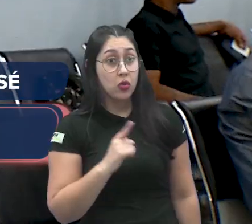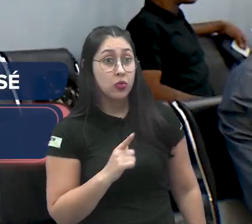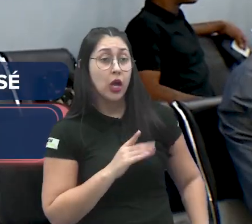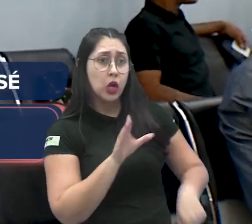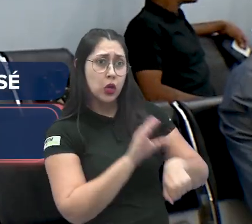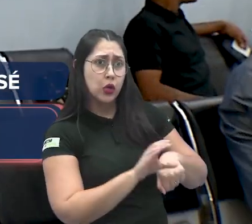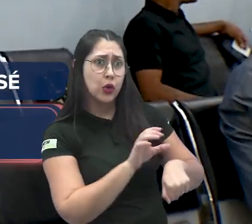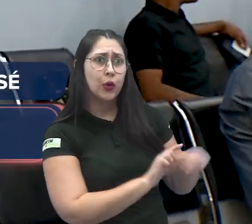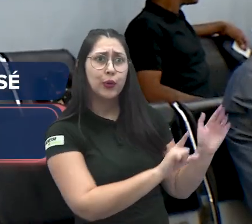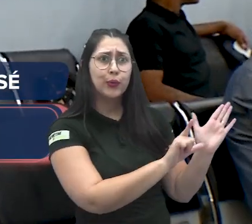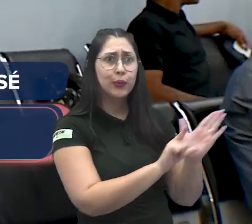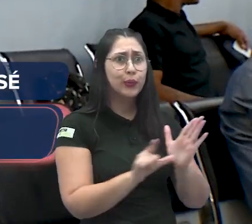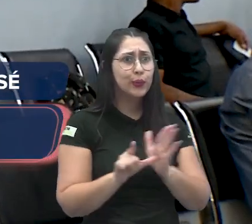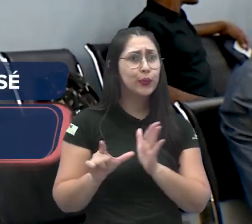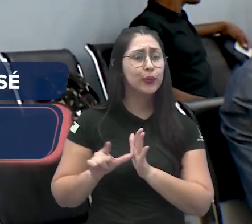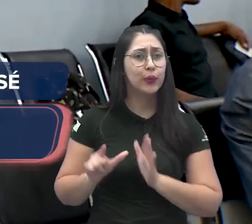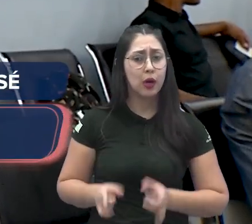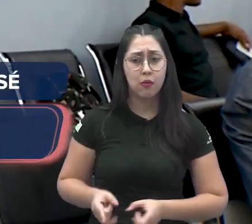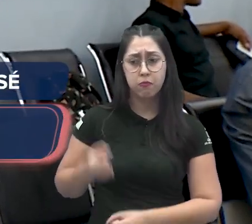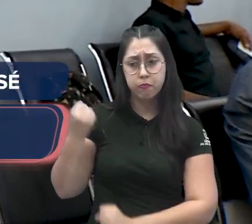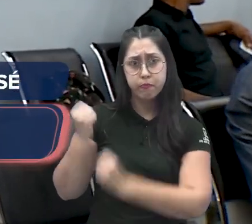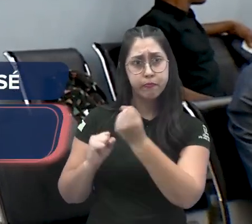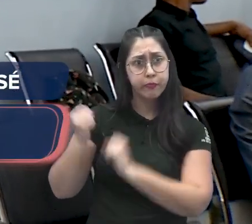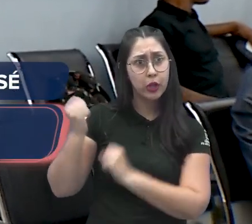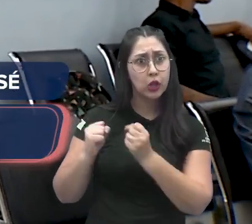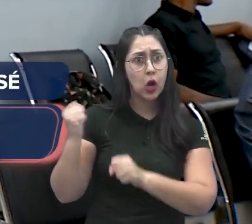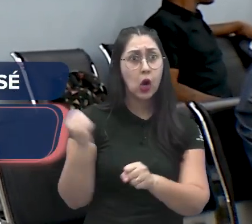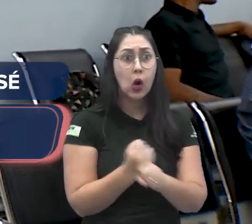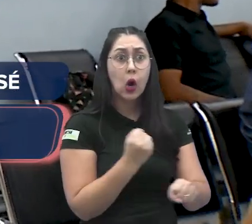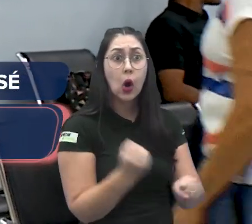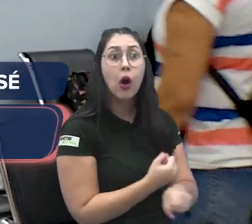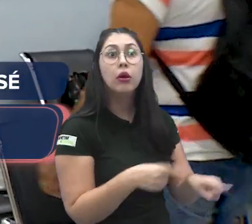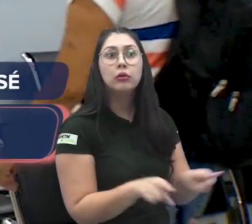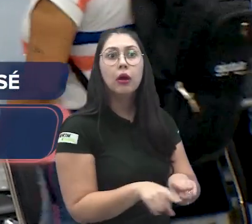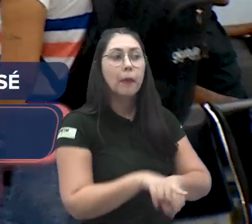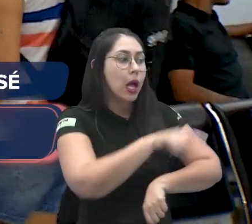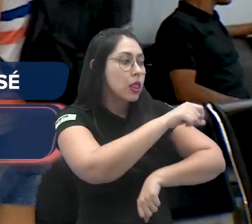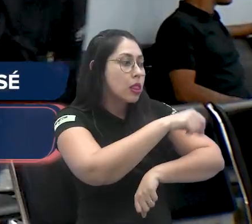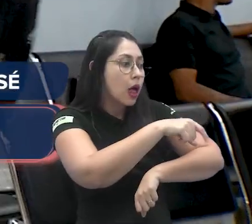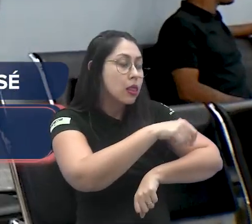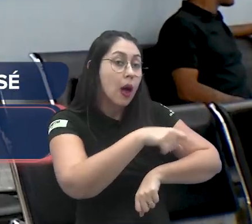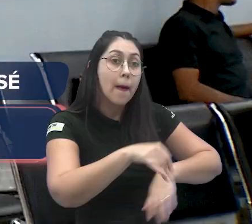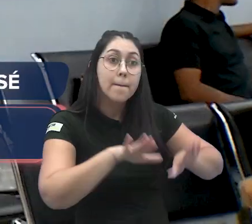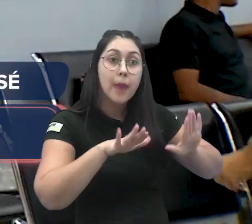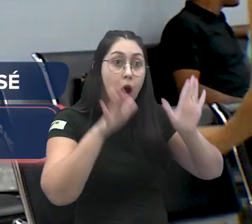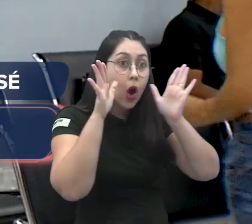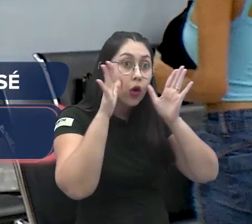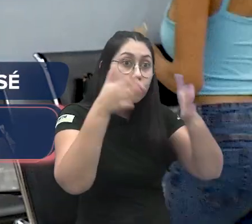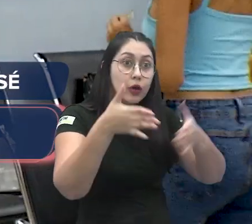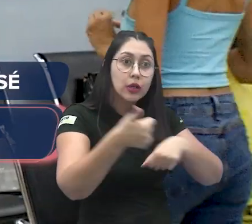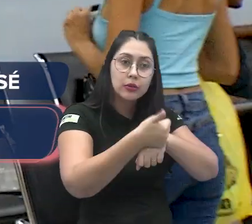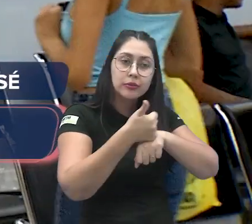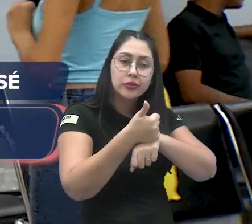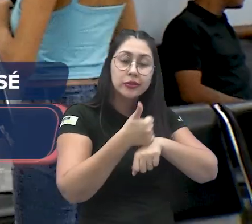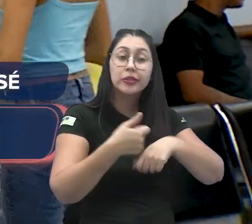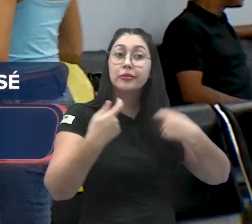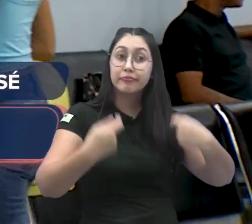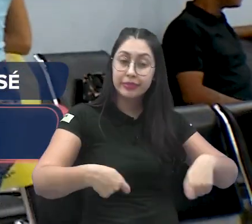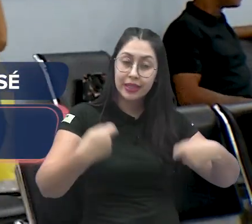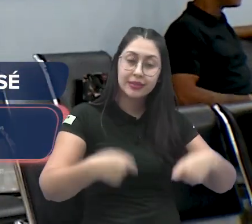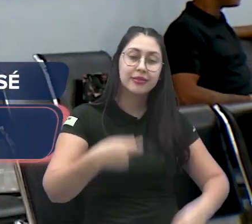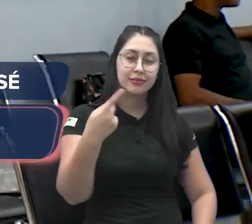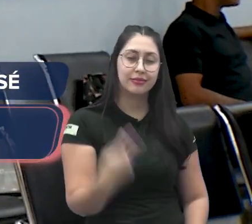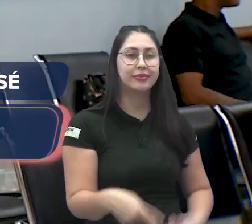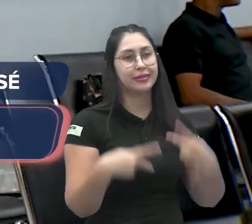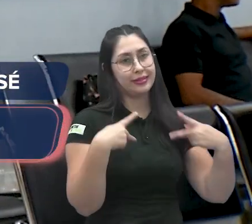produtivo. Então a gente vai ter cursos para comércio, indústria, construção civil, para serviços, para o agro, mas sempre focado nas profissões